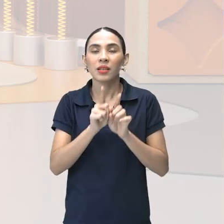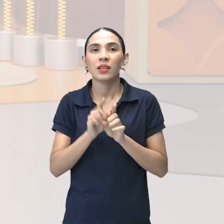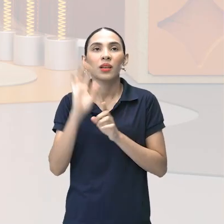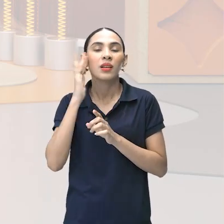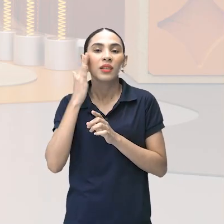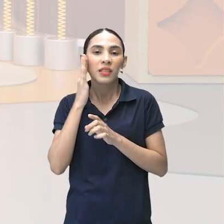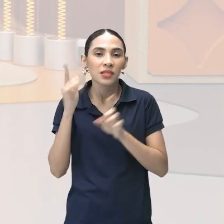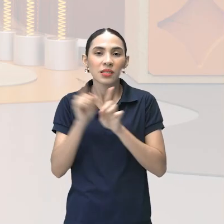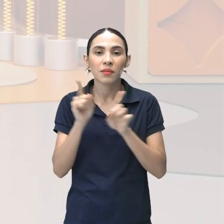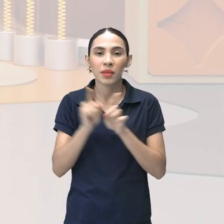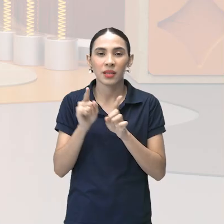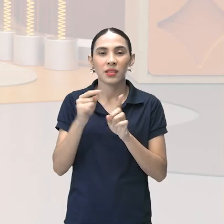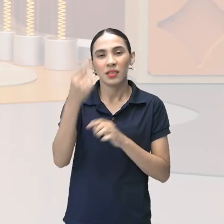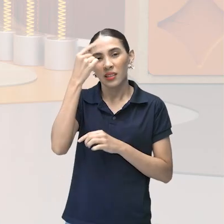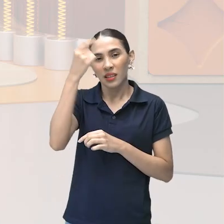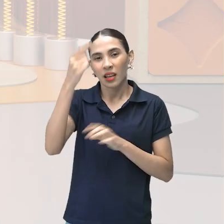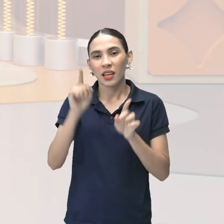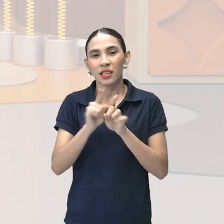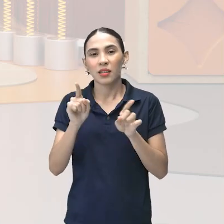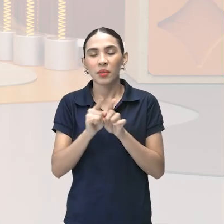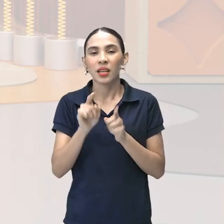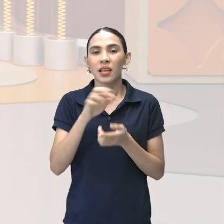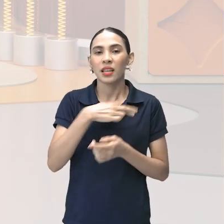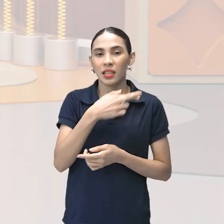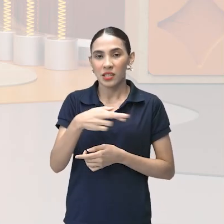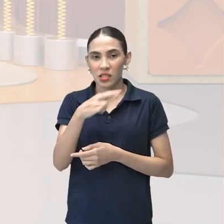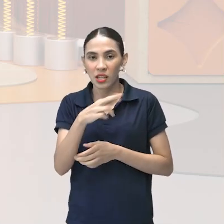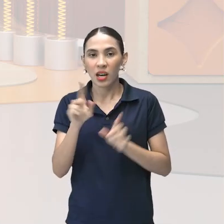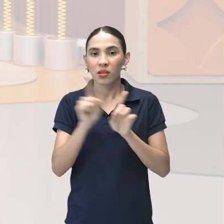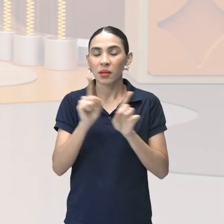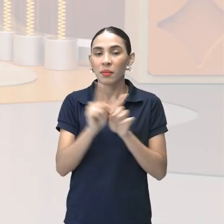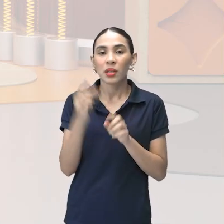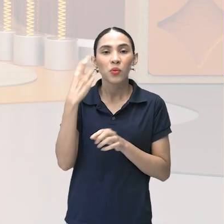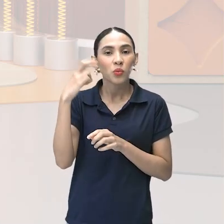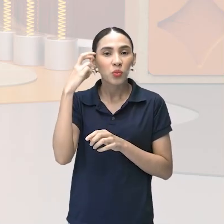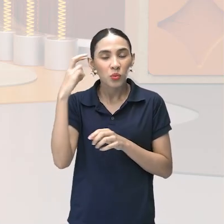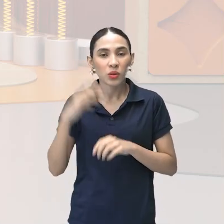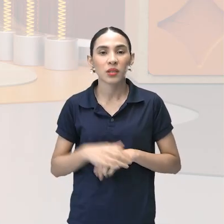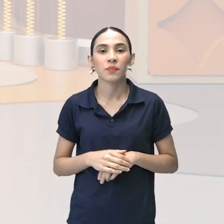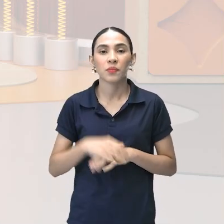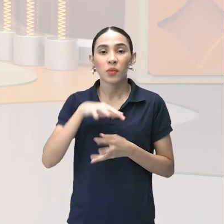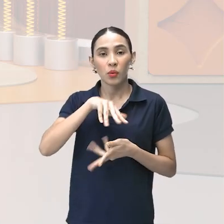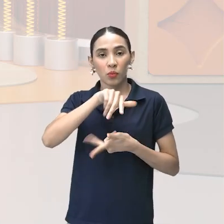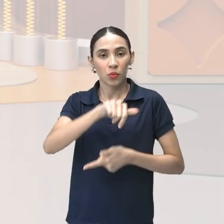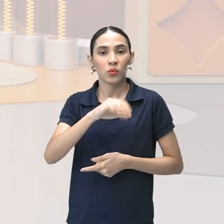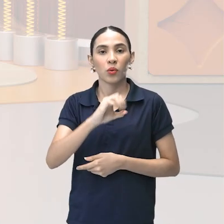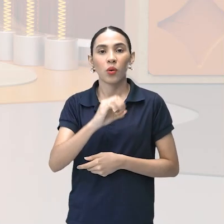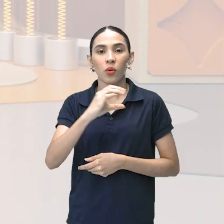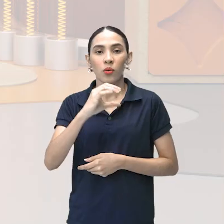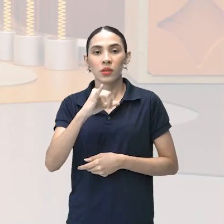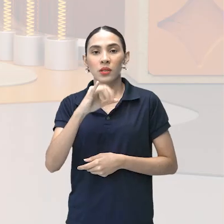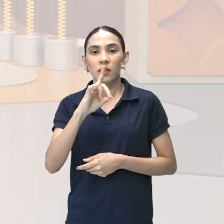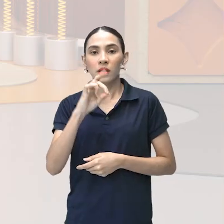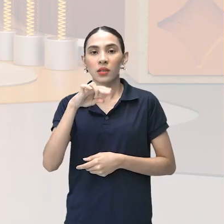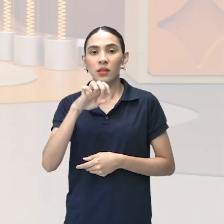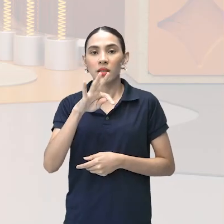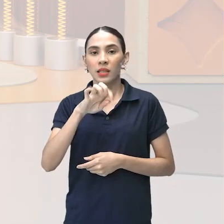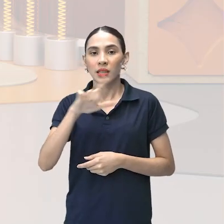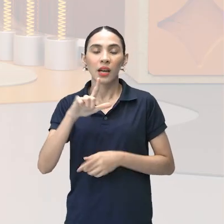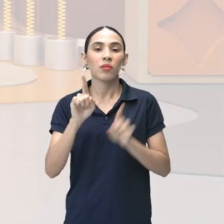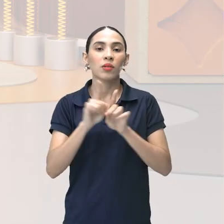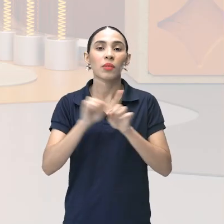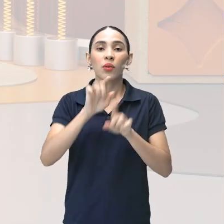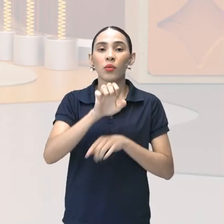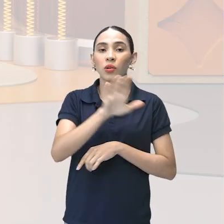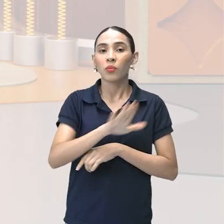mundo a partir dessas ideias, a partir da religião, a partir da cultura do chamado mundo ocidental, e os europeus utilizam